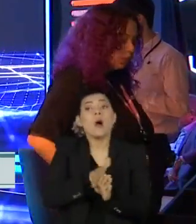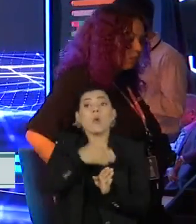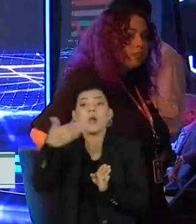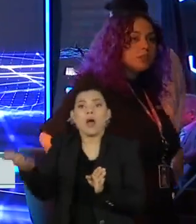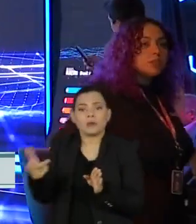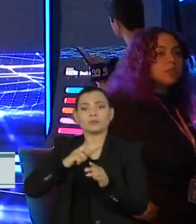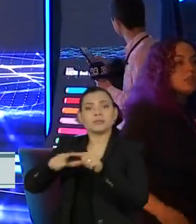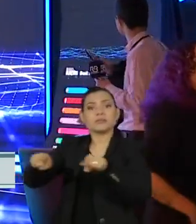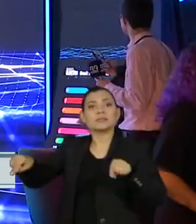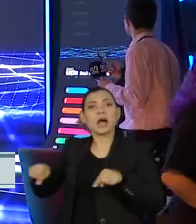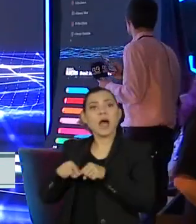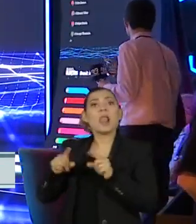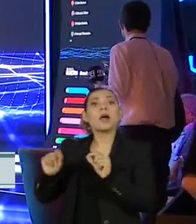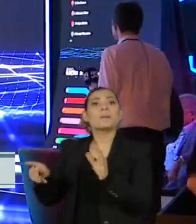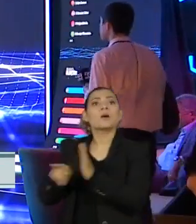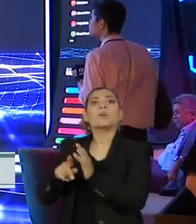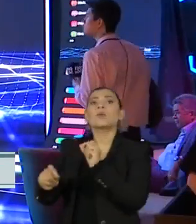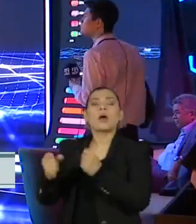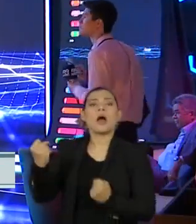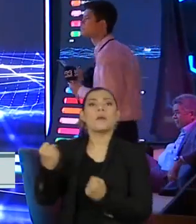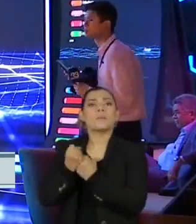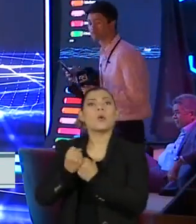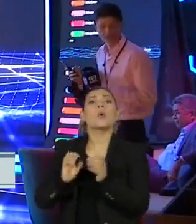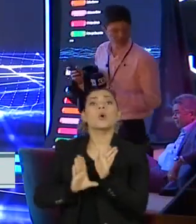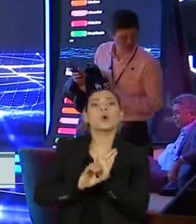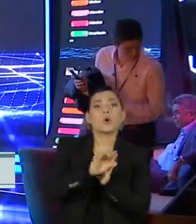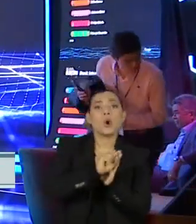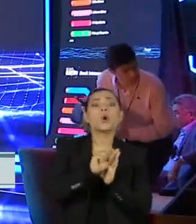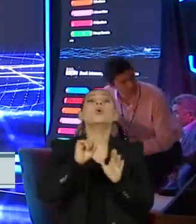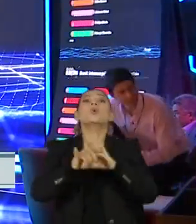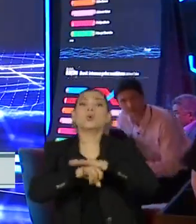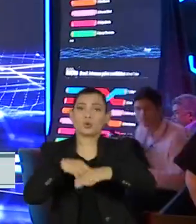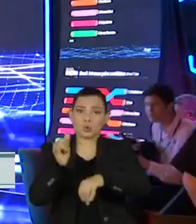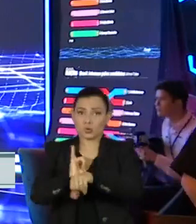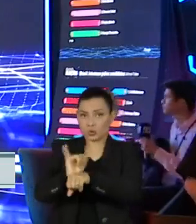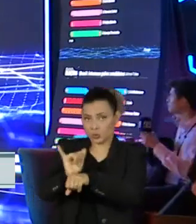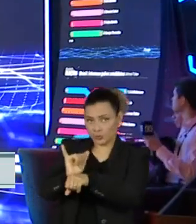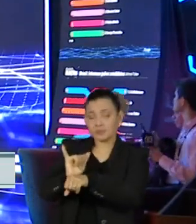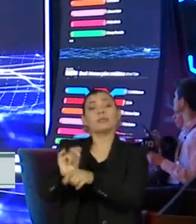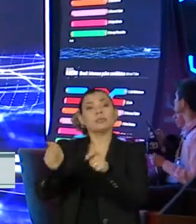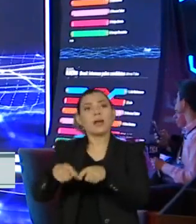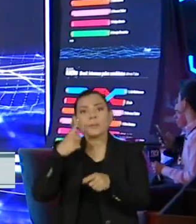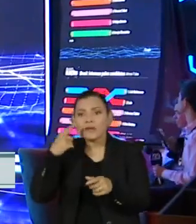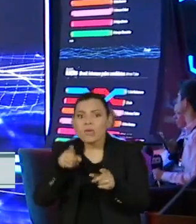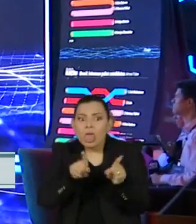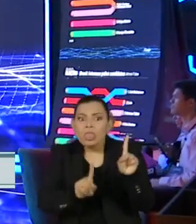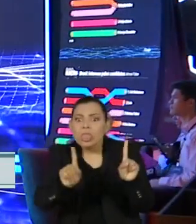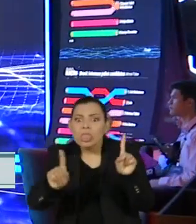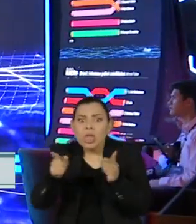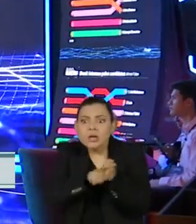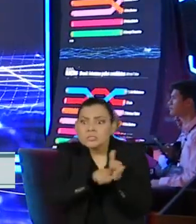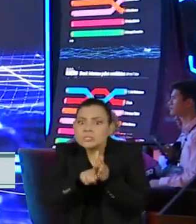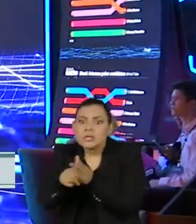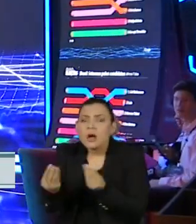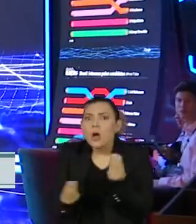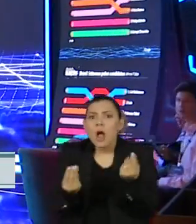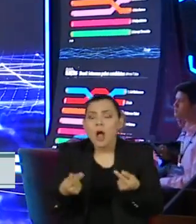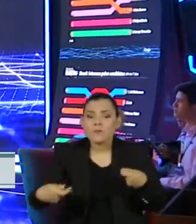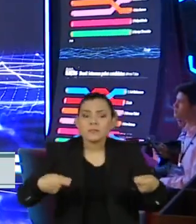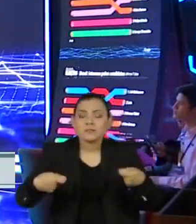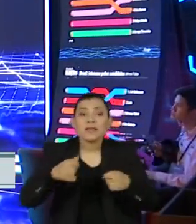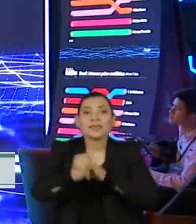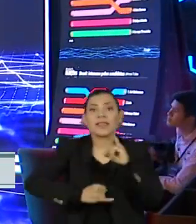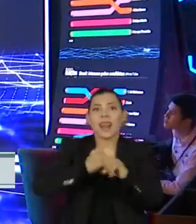montada uma sala digital com apoio de Google e YouTube, onde foi possível medir a temperatura da repercussão do evento